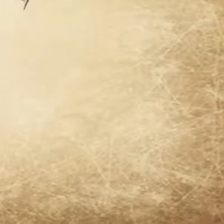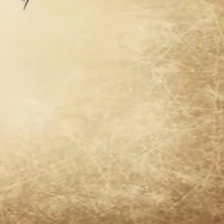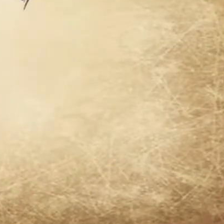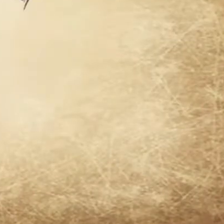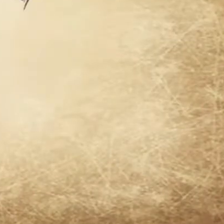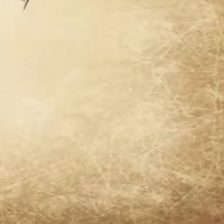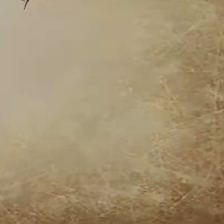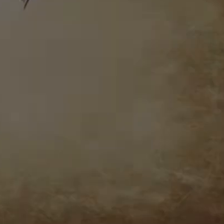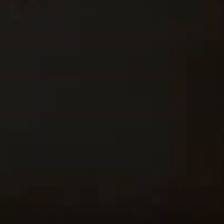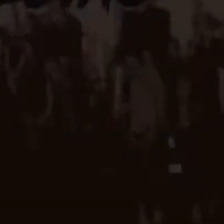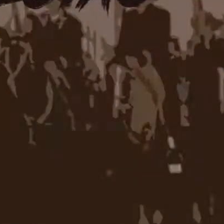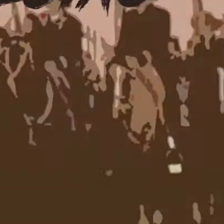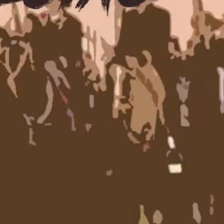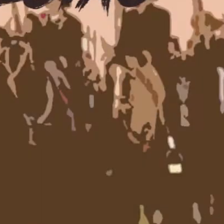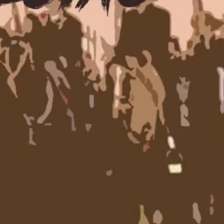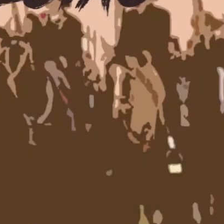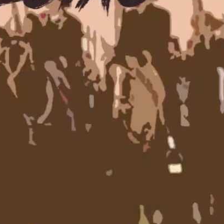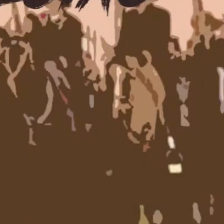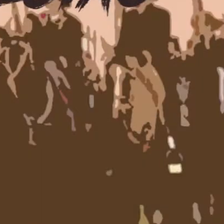Música